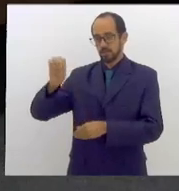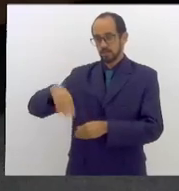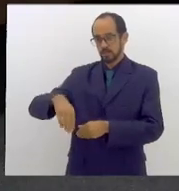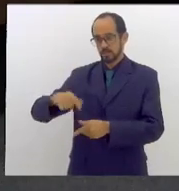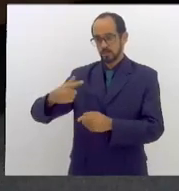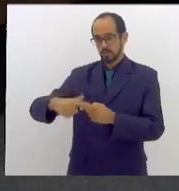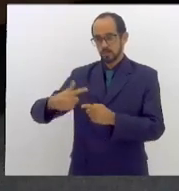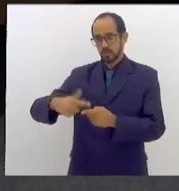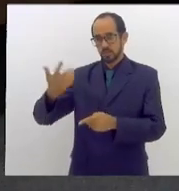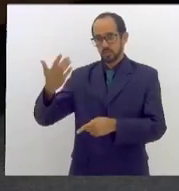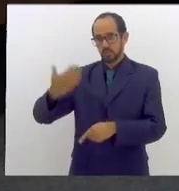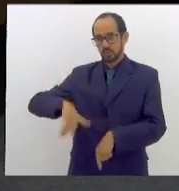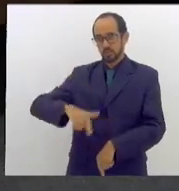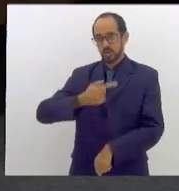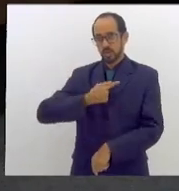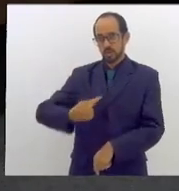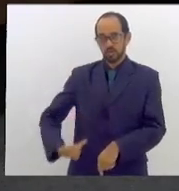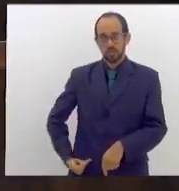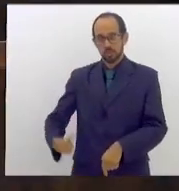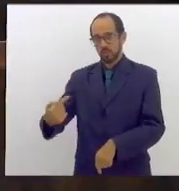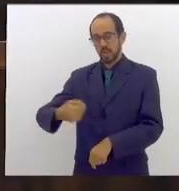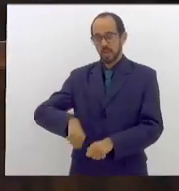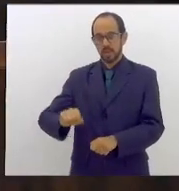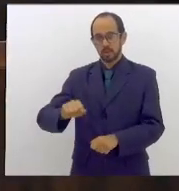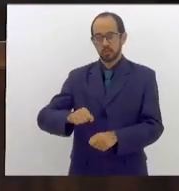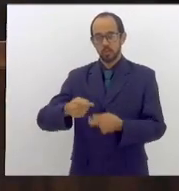por dor dessa